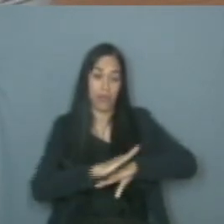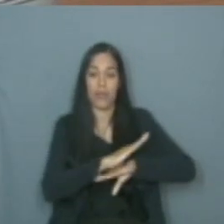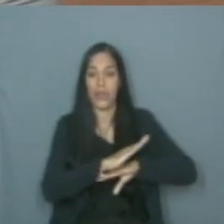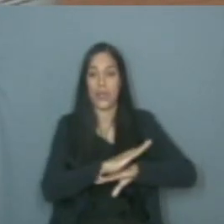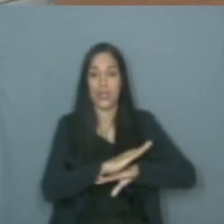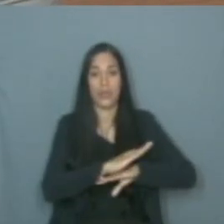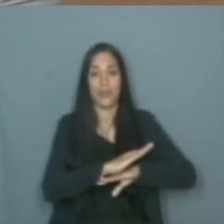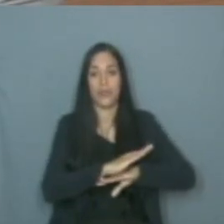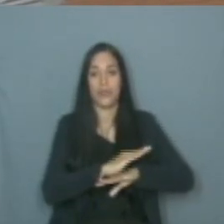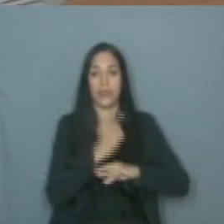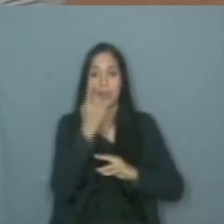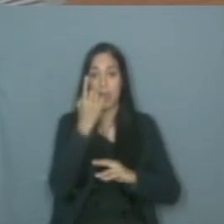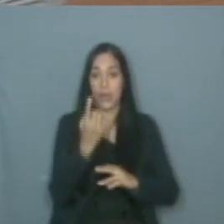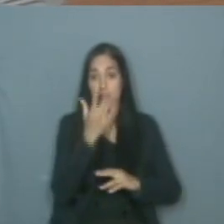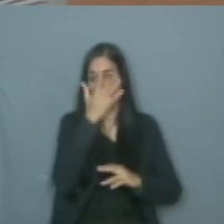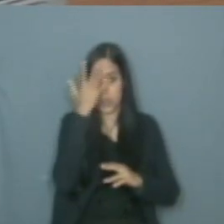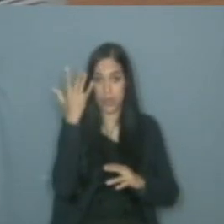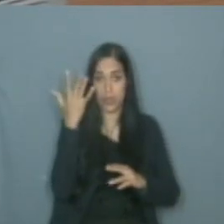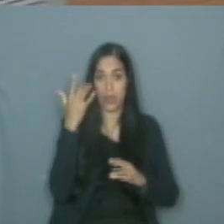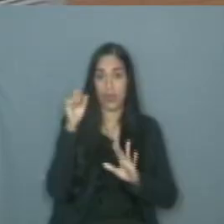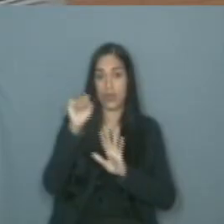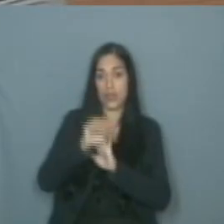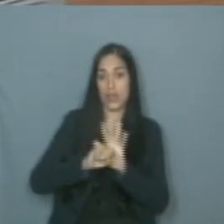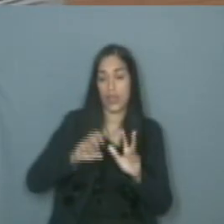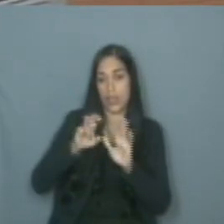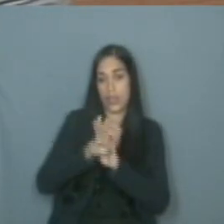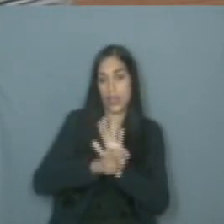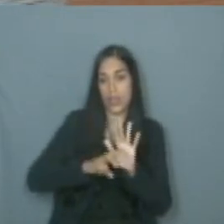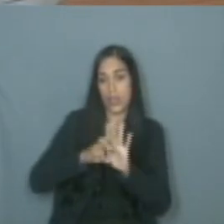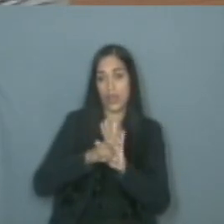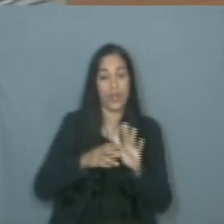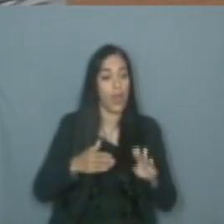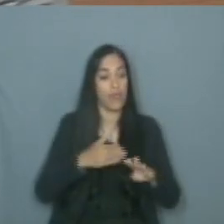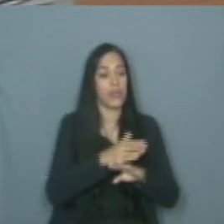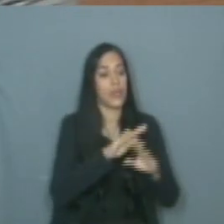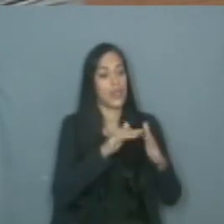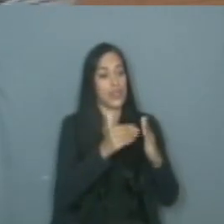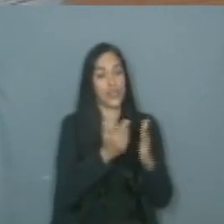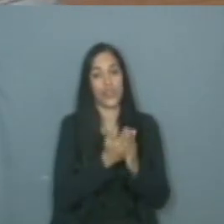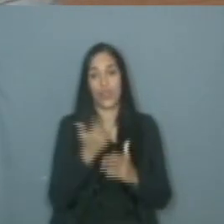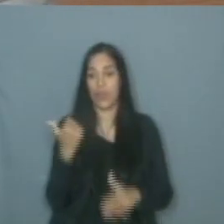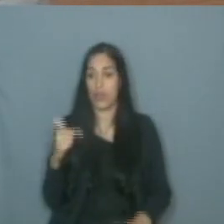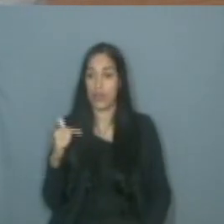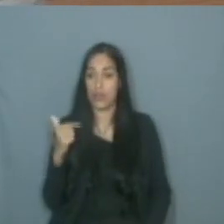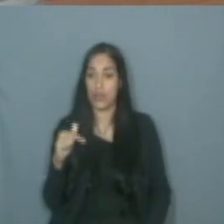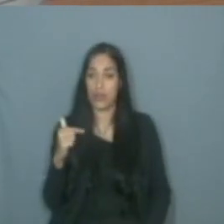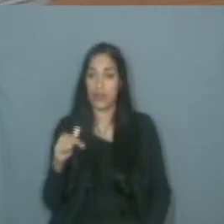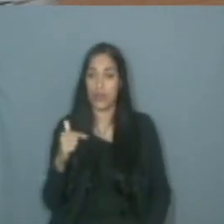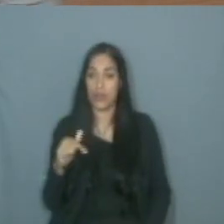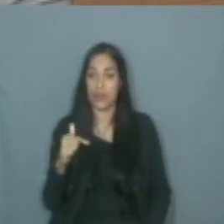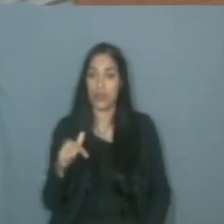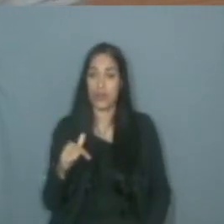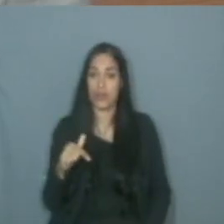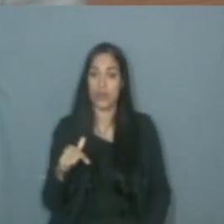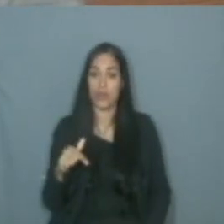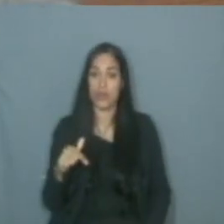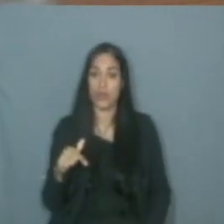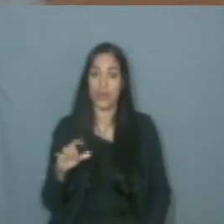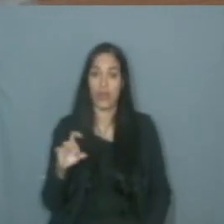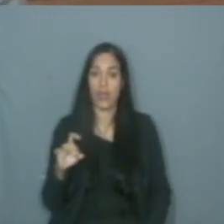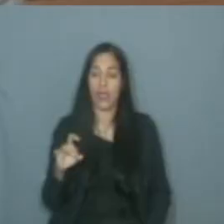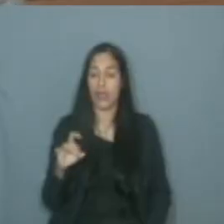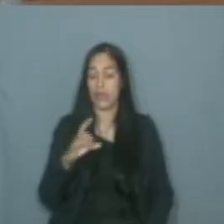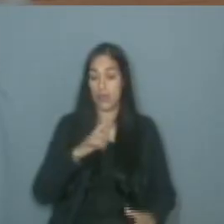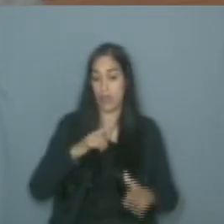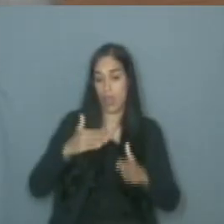Uma rampa para uma pessoa que anda de cadeira de rodas, entrar na escola e sair. Não tem. É só batente.